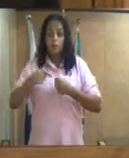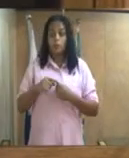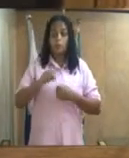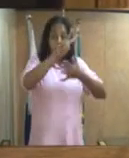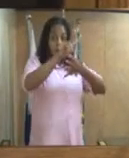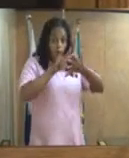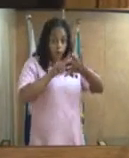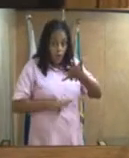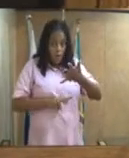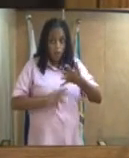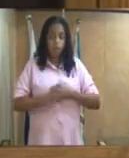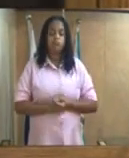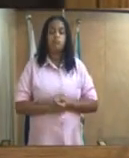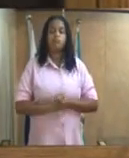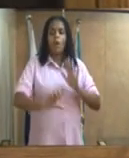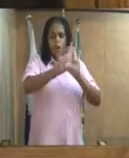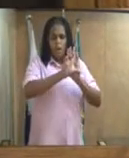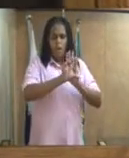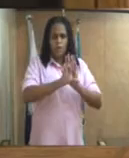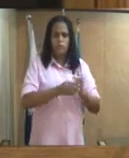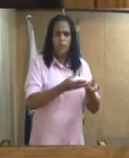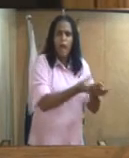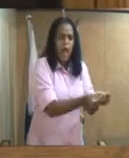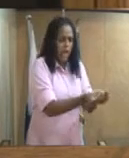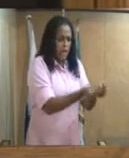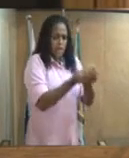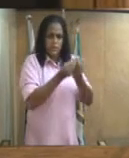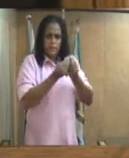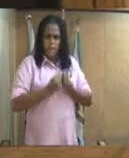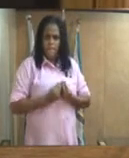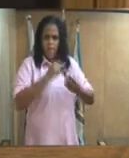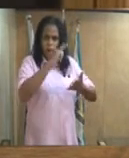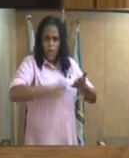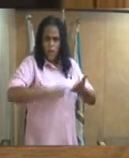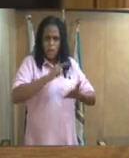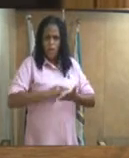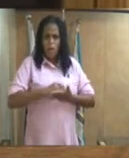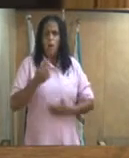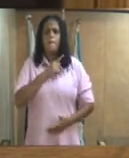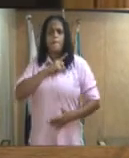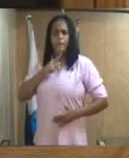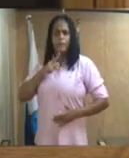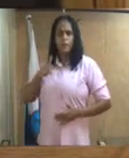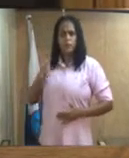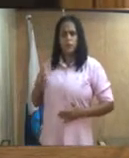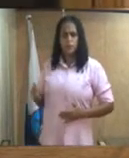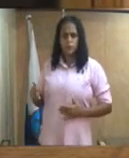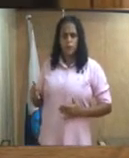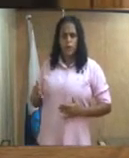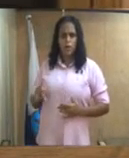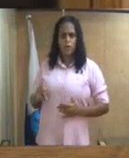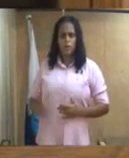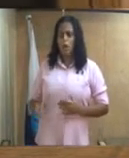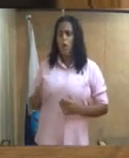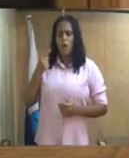aqui. Recebido o requerimento, o presidente mandá-lo-á a